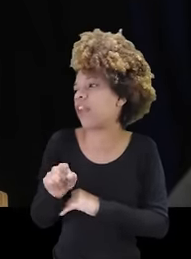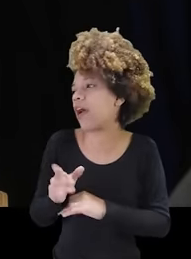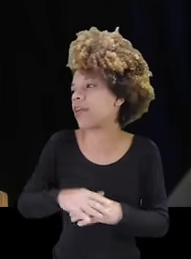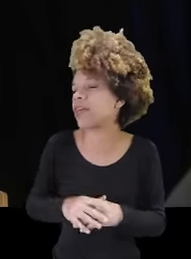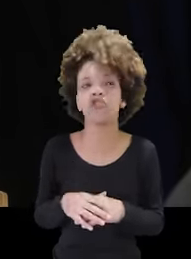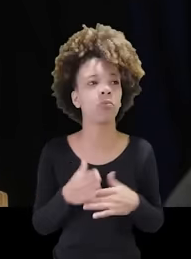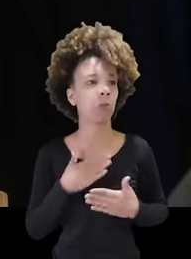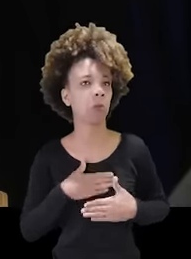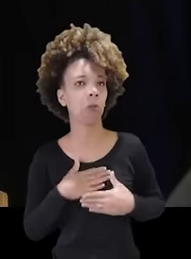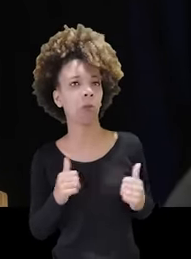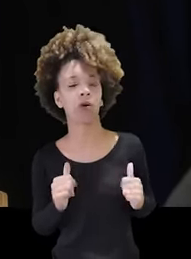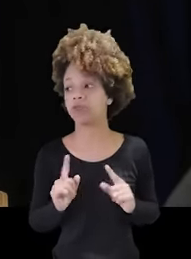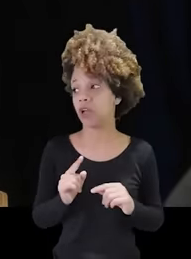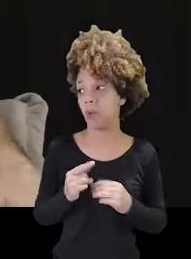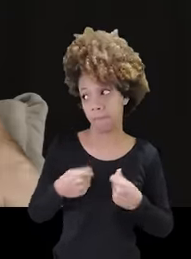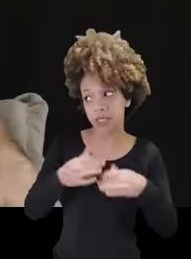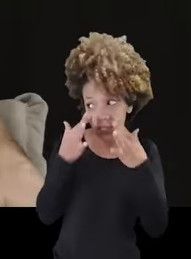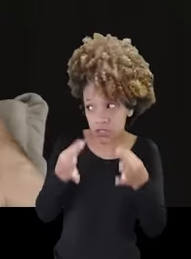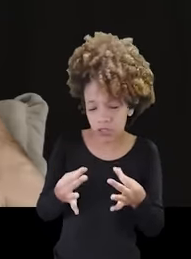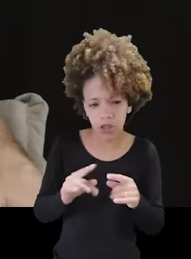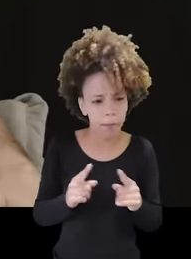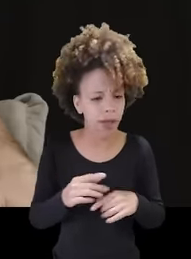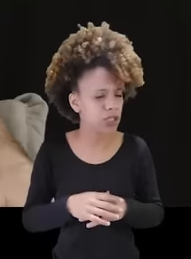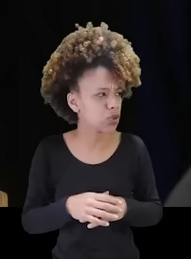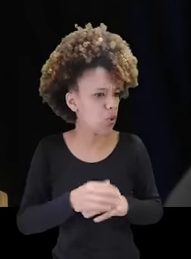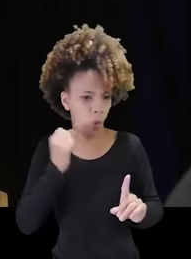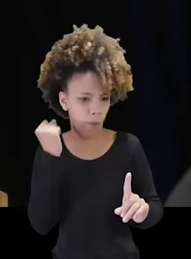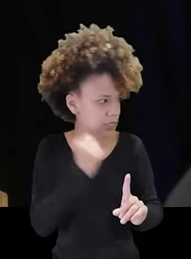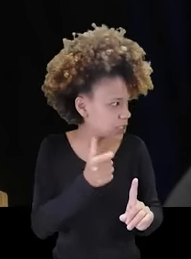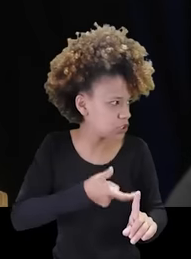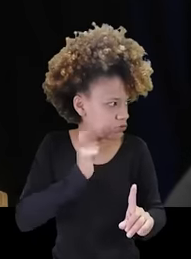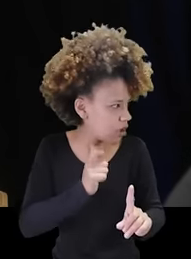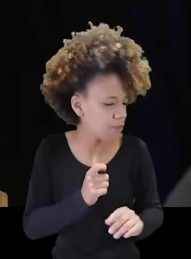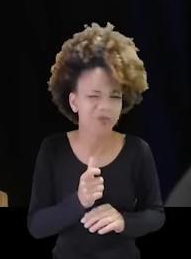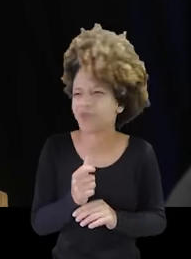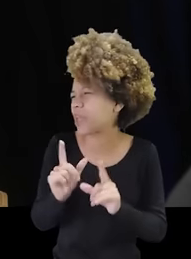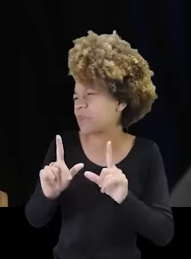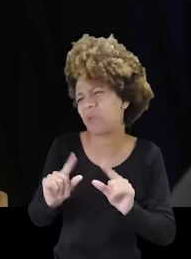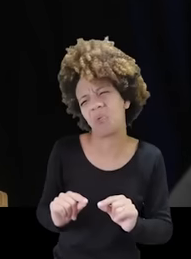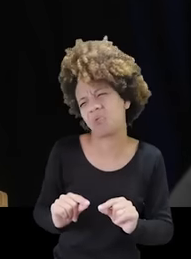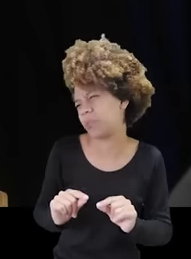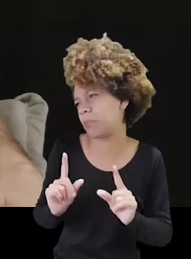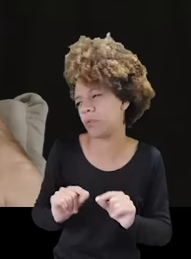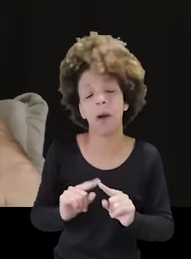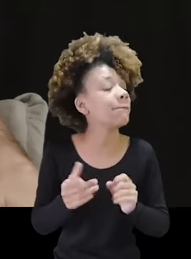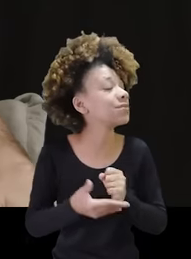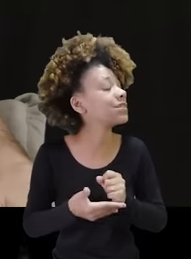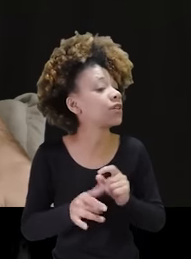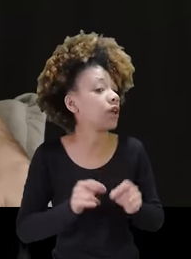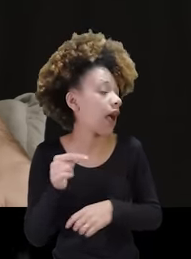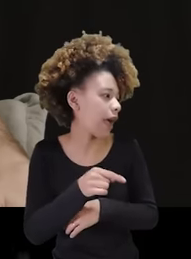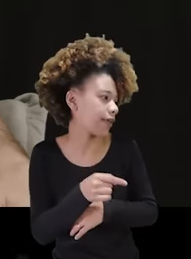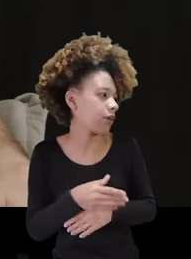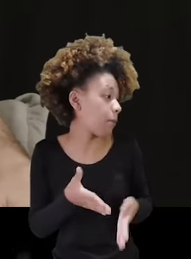ficar de boa também ter que ficar de olho né mas homicídio assim mas é muito pouco é muito pouco mas é Baseado Em